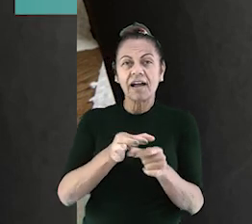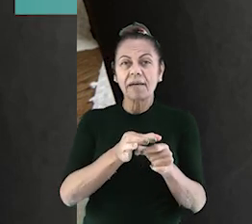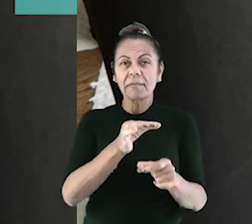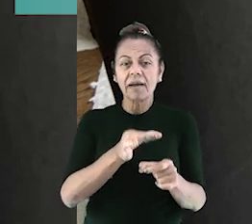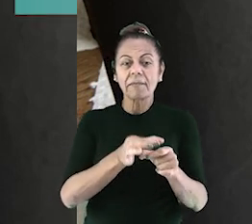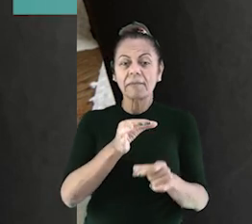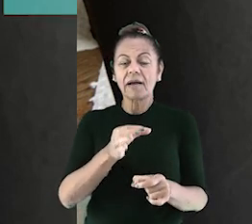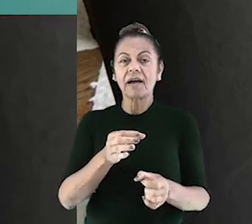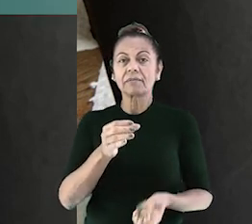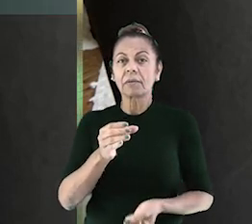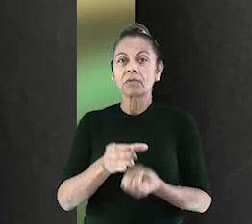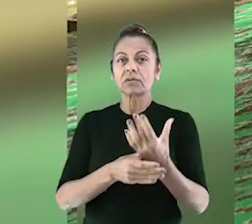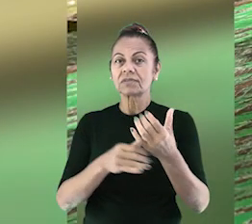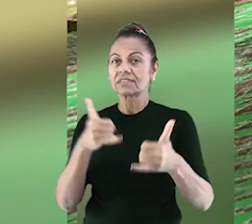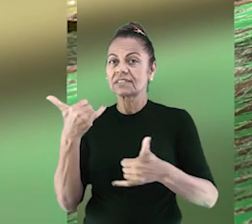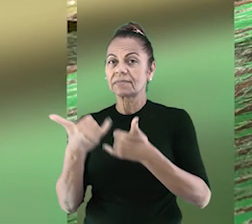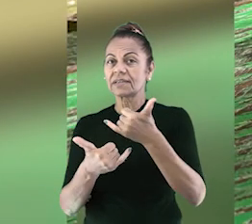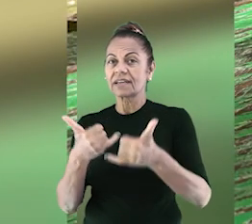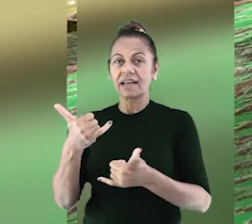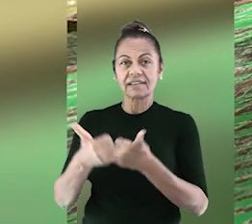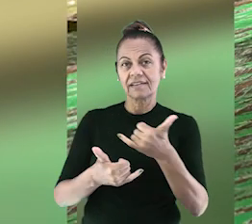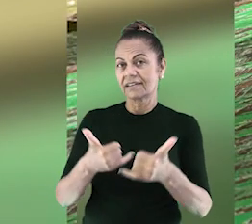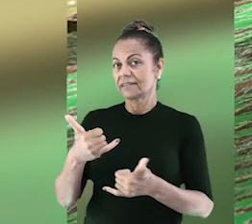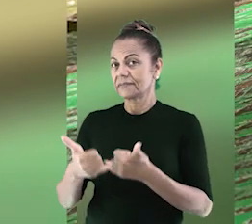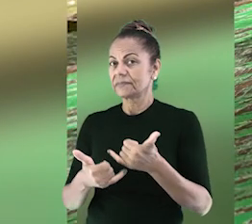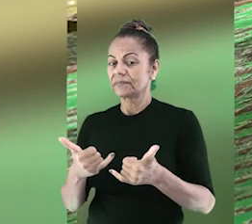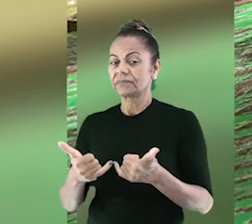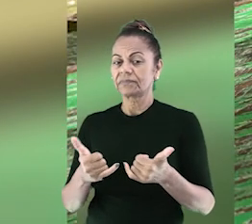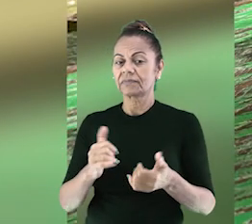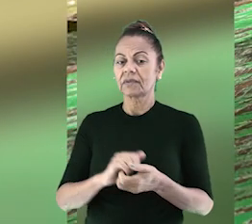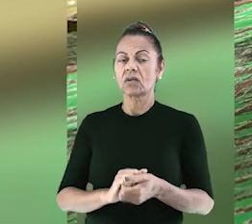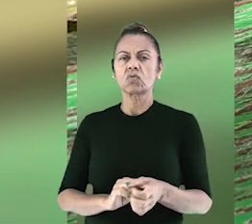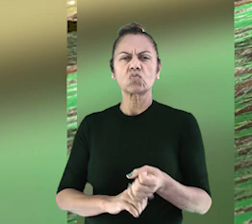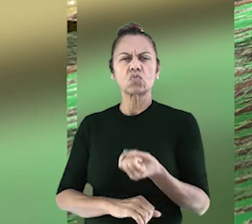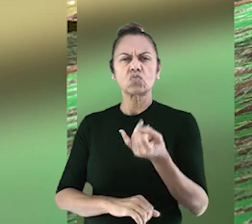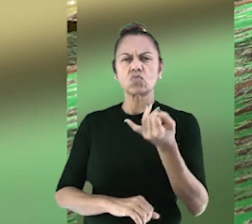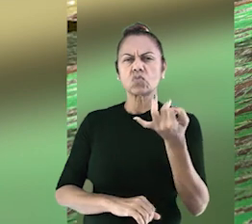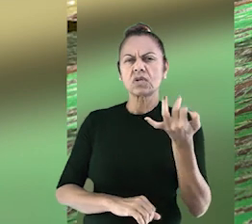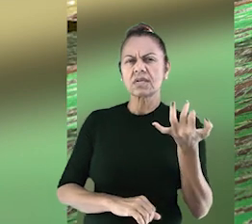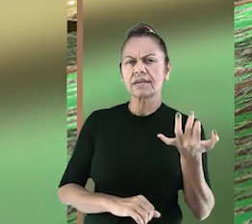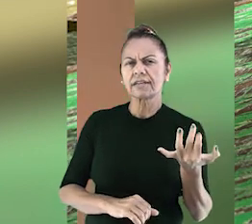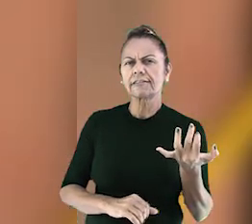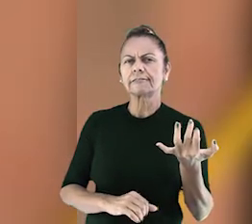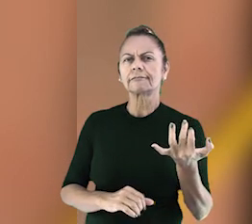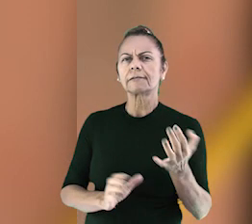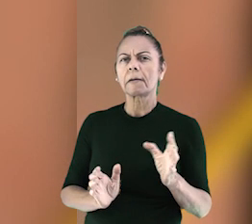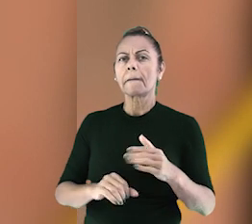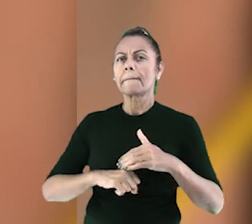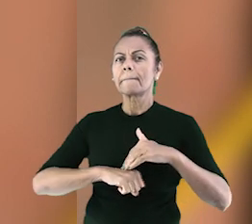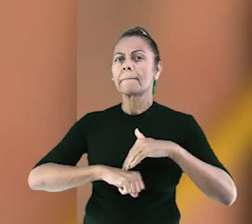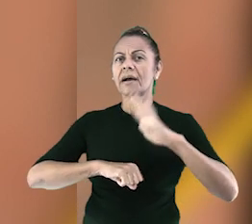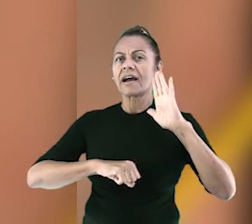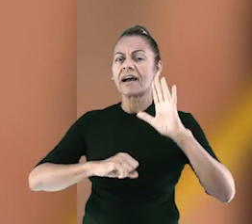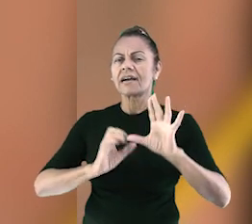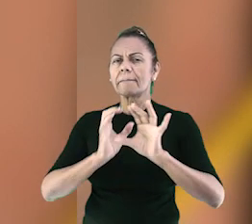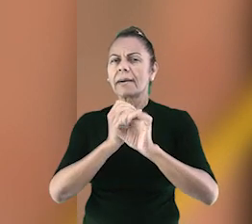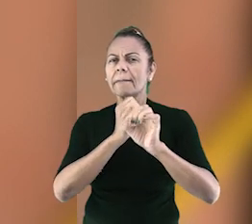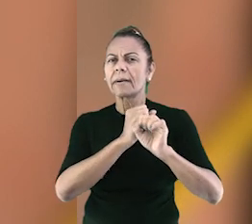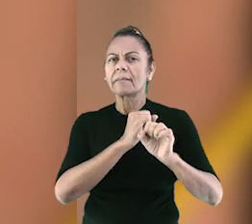o material para a gente produzir esse brinquedo, hein? Rolinhos de papel higiênico, quanto mais